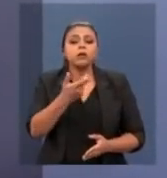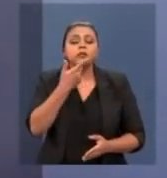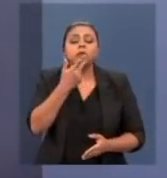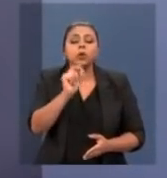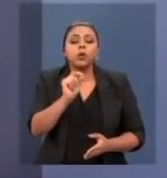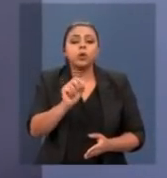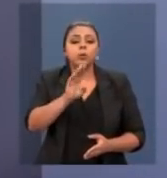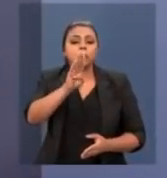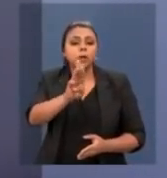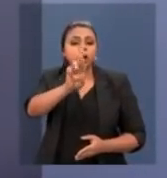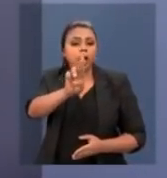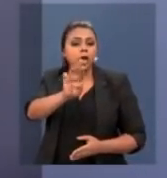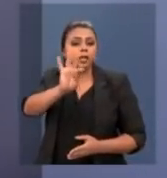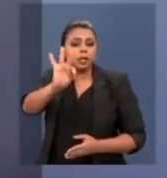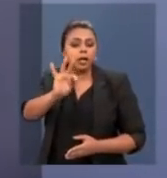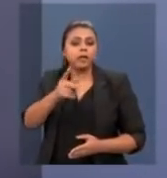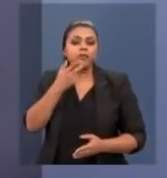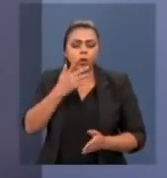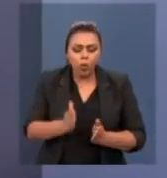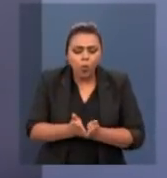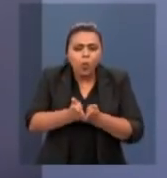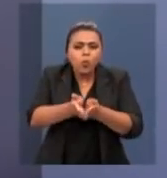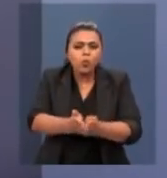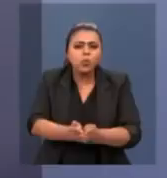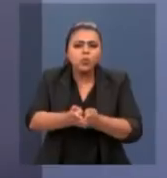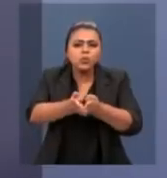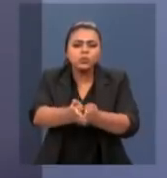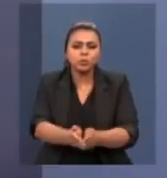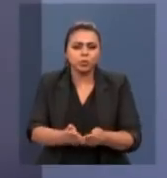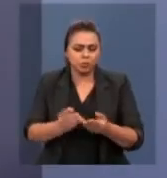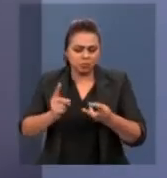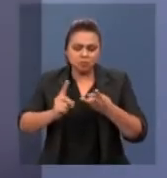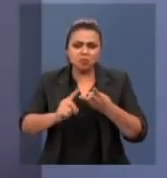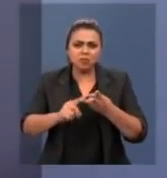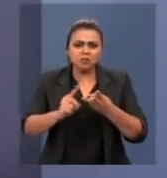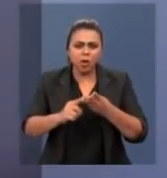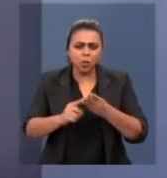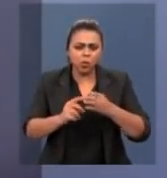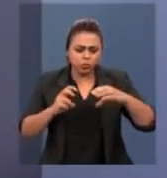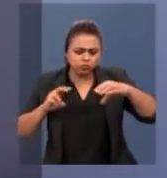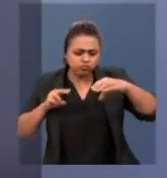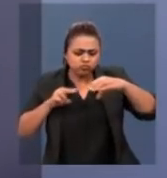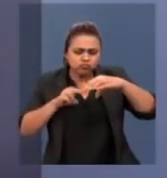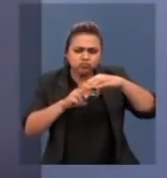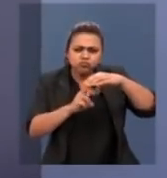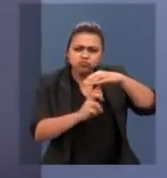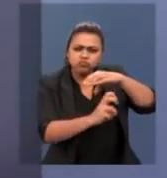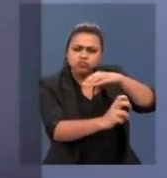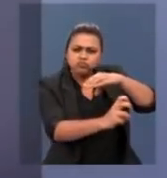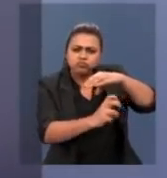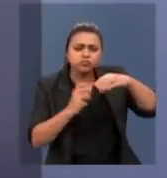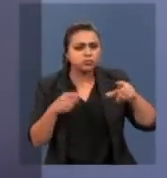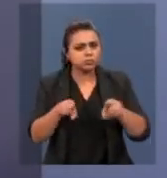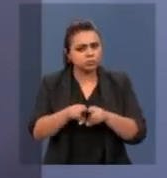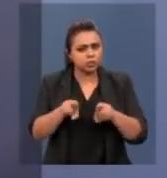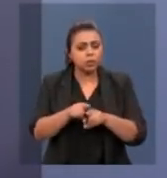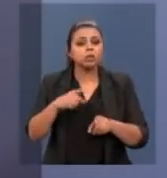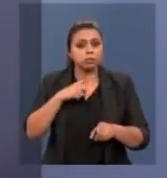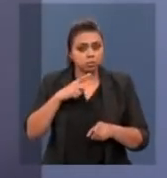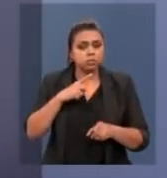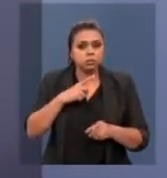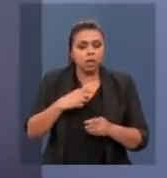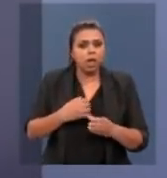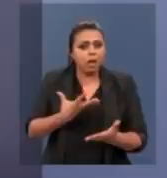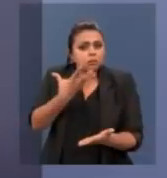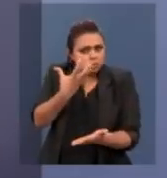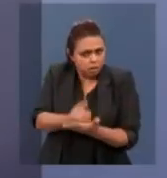ele falou de aquaviário ele falou de tuninho né conversas inclusive gravadas né